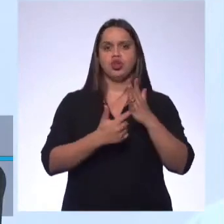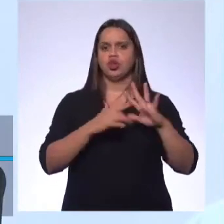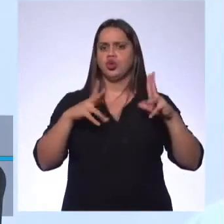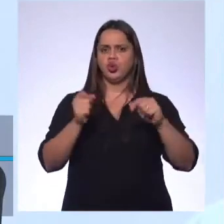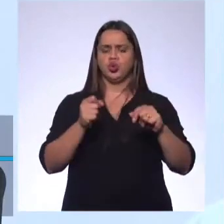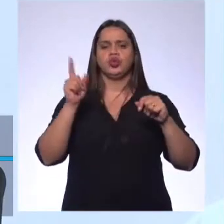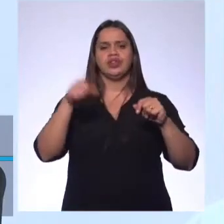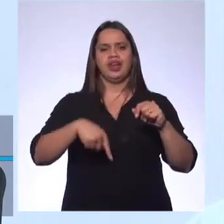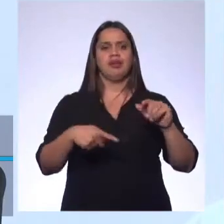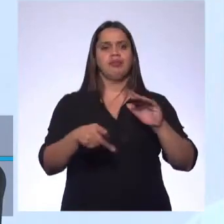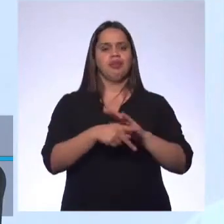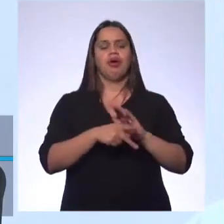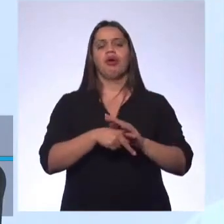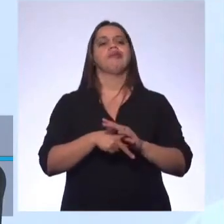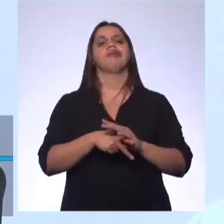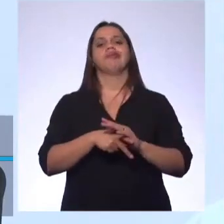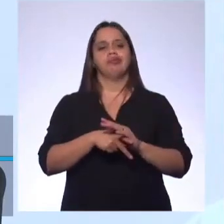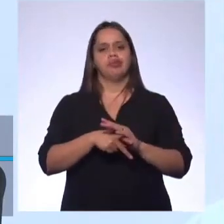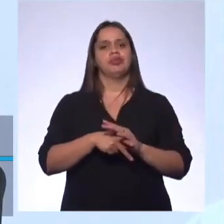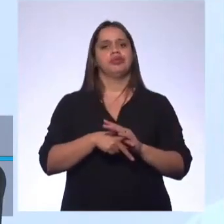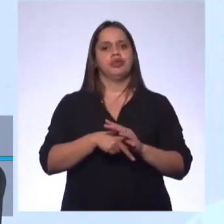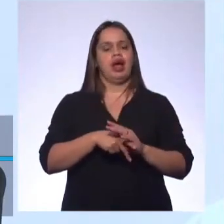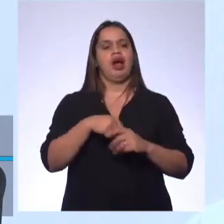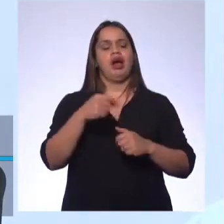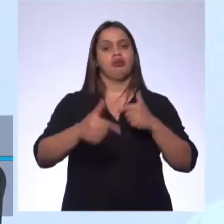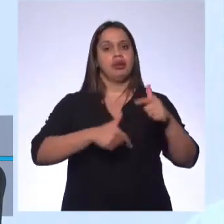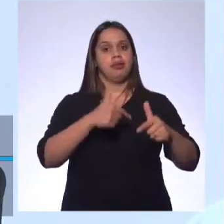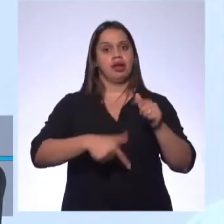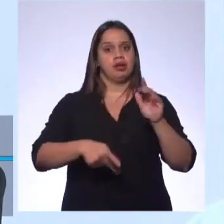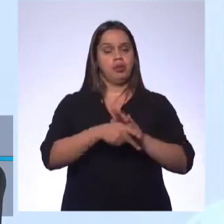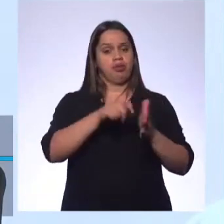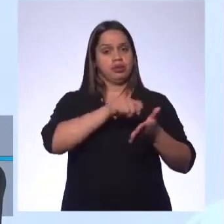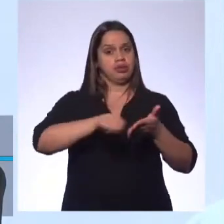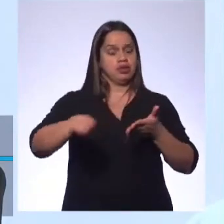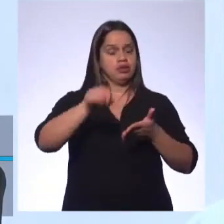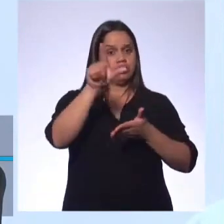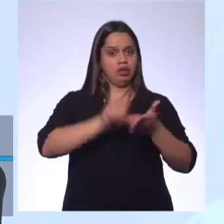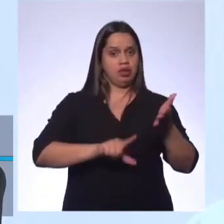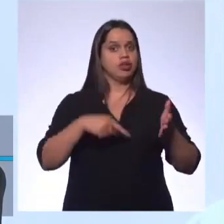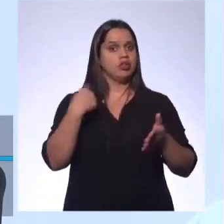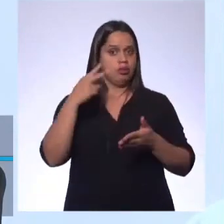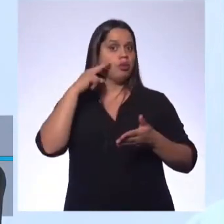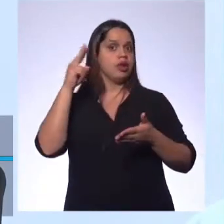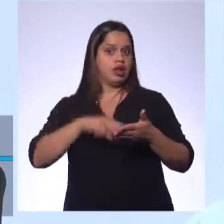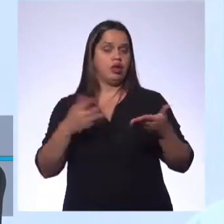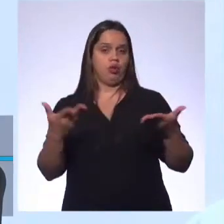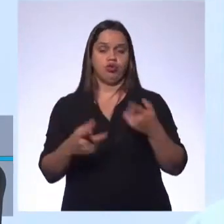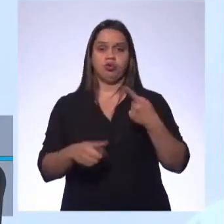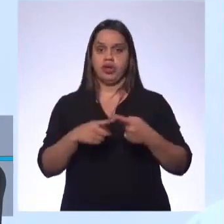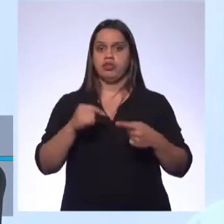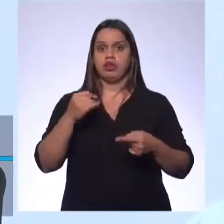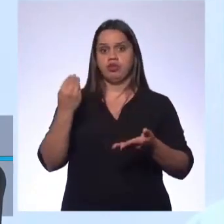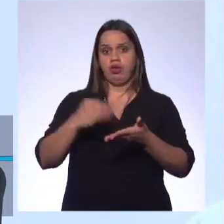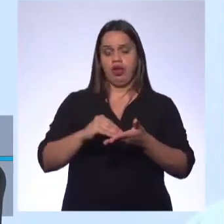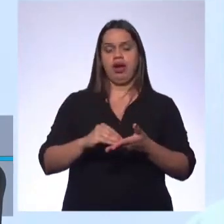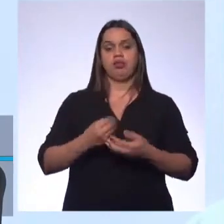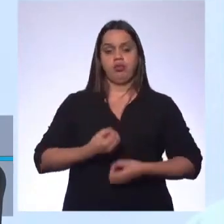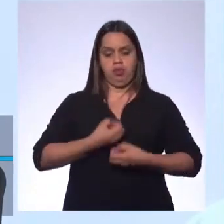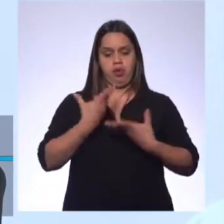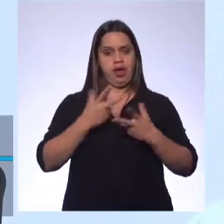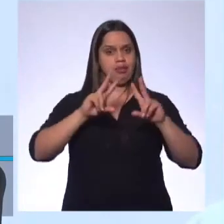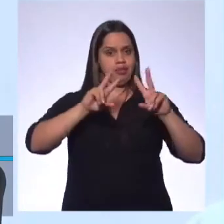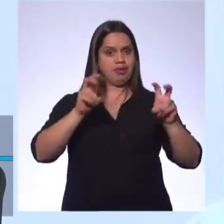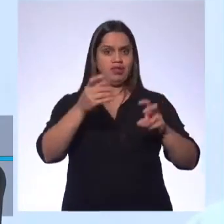relacionado à obra literária da época que nós vamos ler hoje. Então, se eu tivesse colocado o poema e falado do que fala o poema,